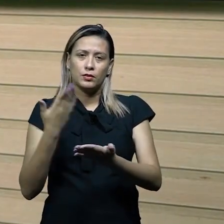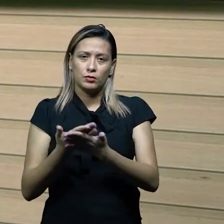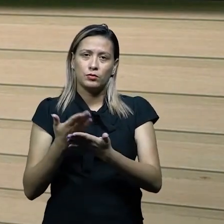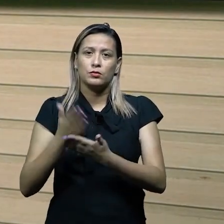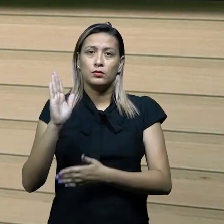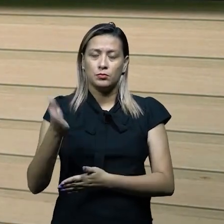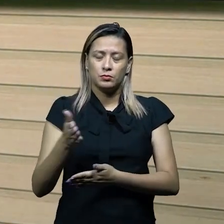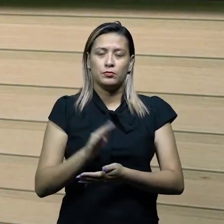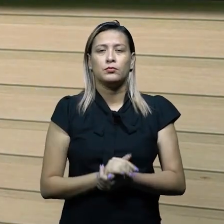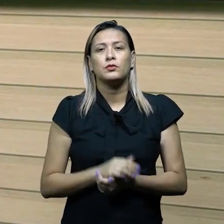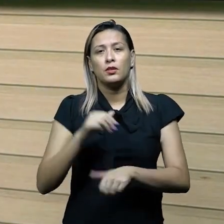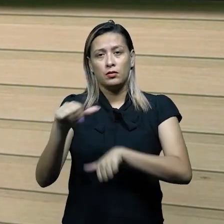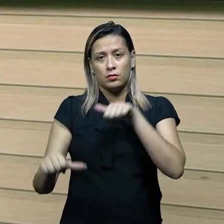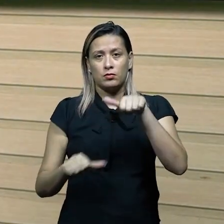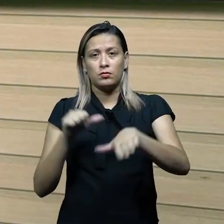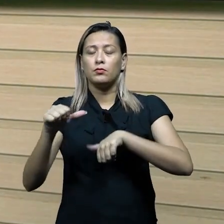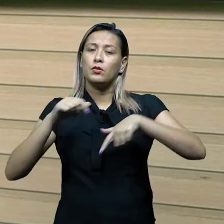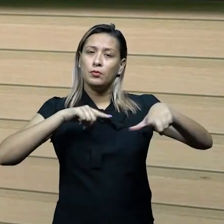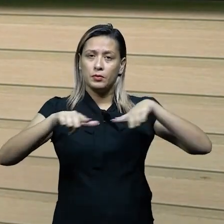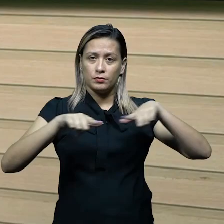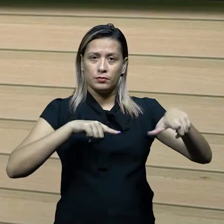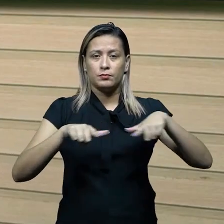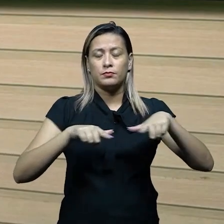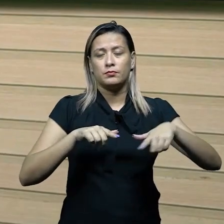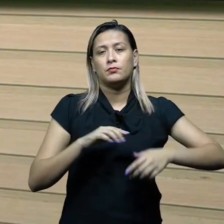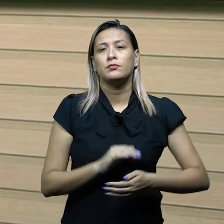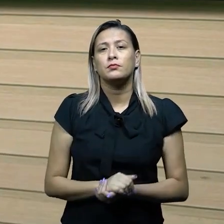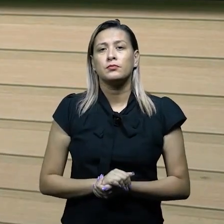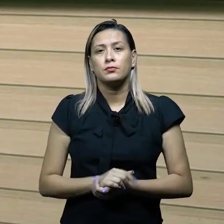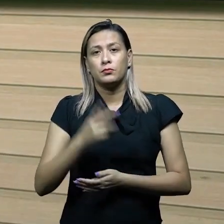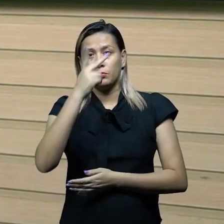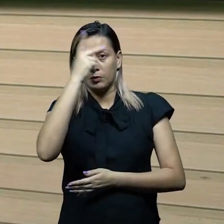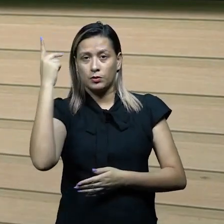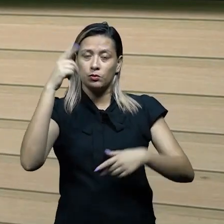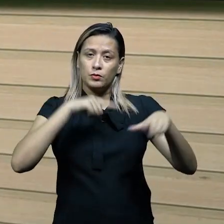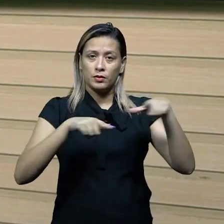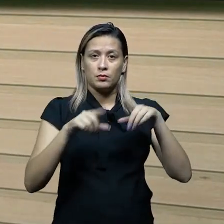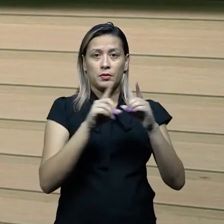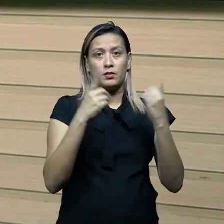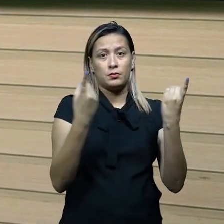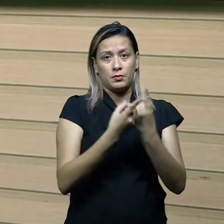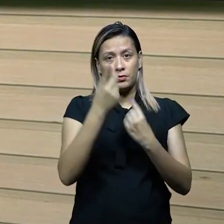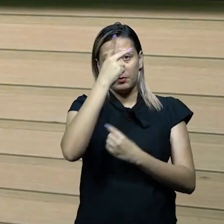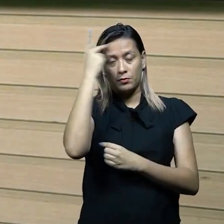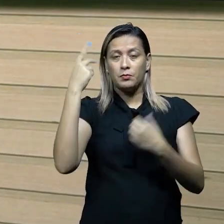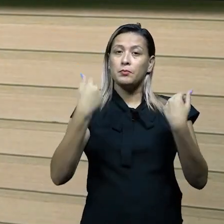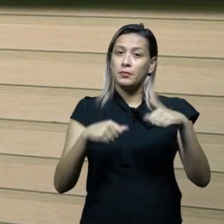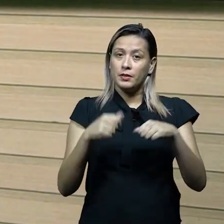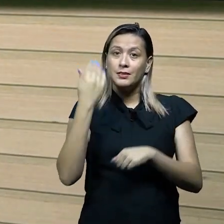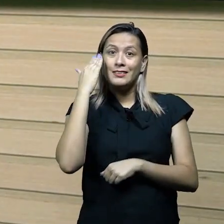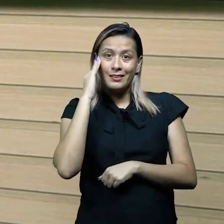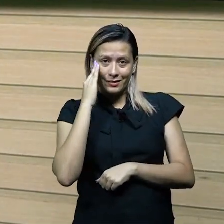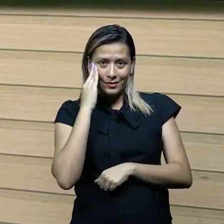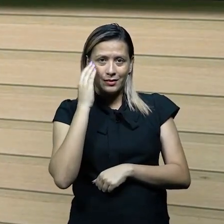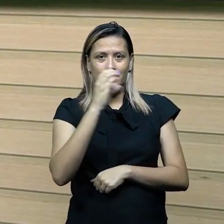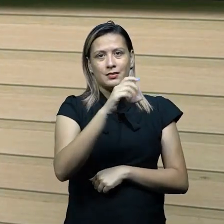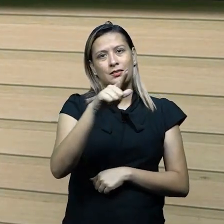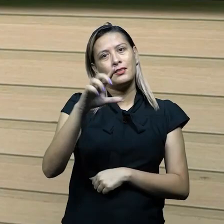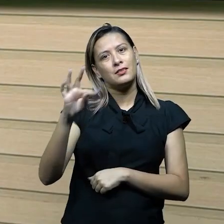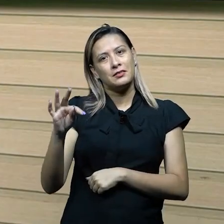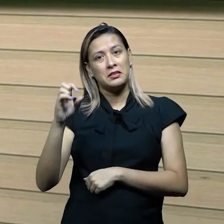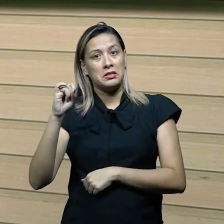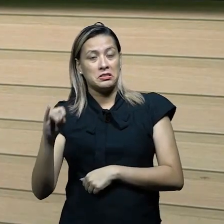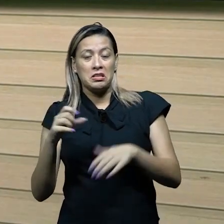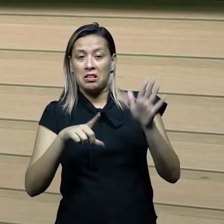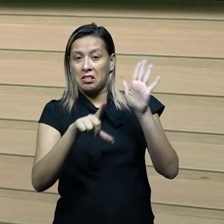legislação trabalhista, com foco na reforma trabalhista, que ela é recente. Quem trabalha no departamento pessoal precisa entender da CLT. Se